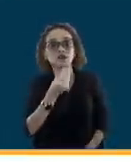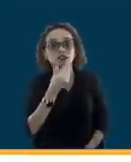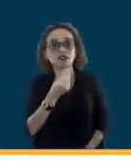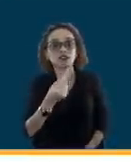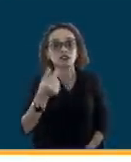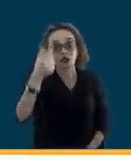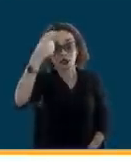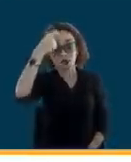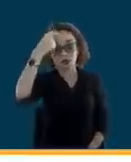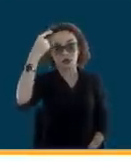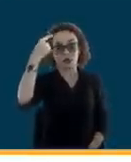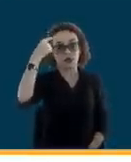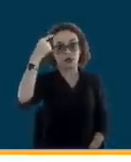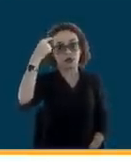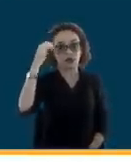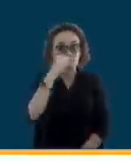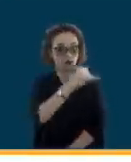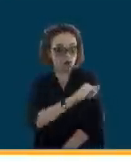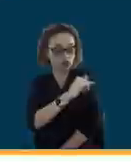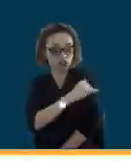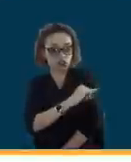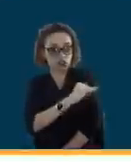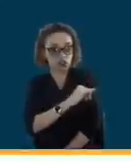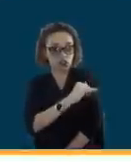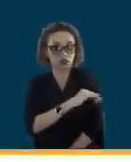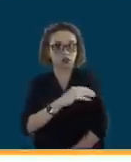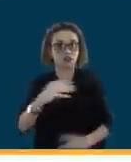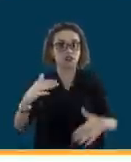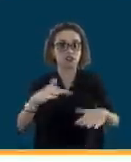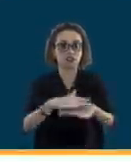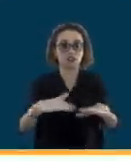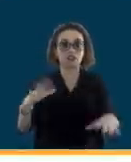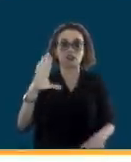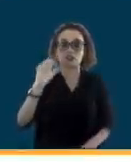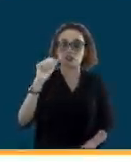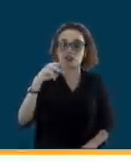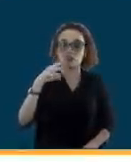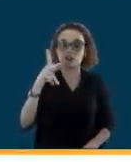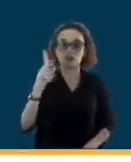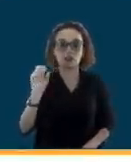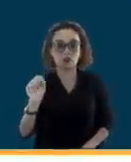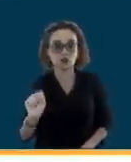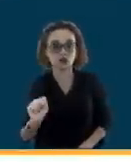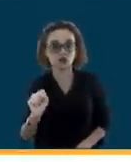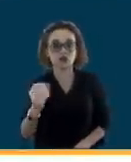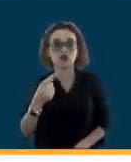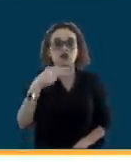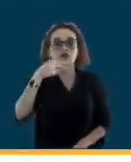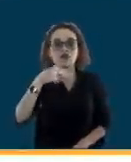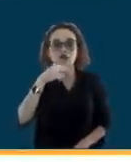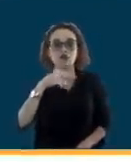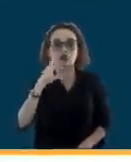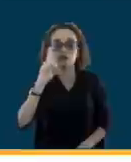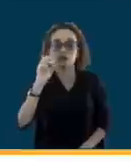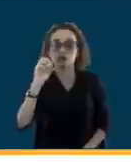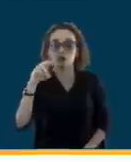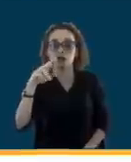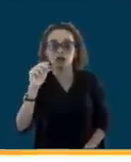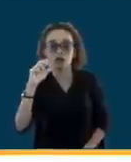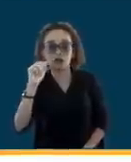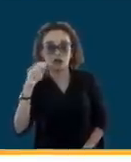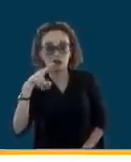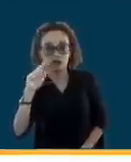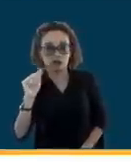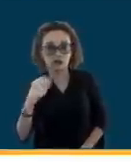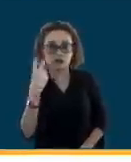memória. Rio de Janeiro, terra de campos, neto de Donana, liderança de oratória, dentro